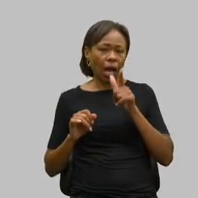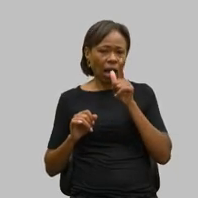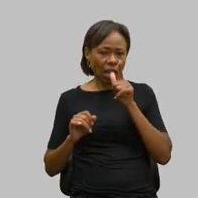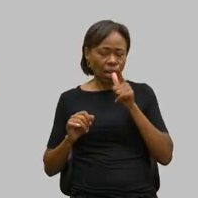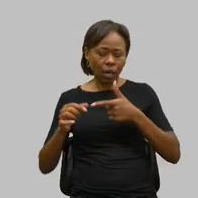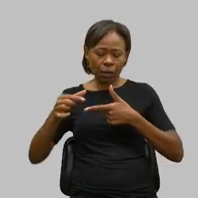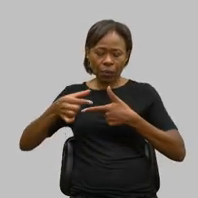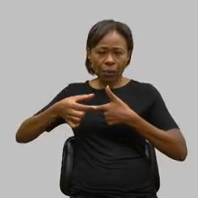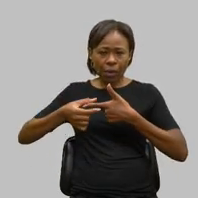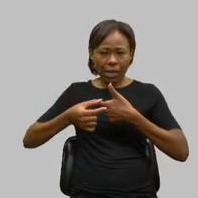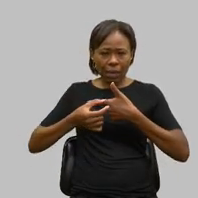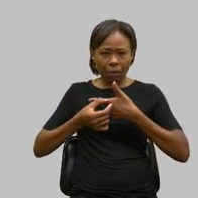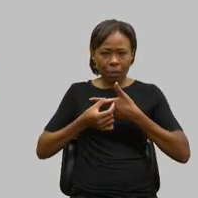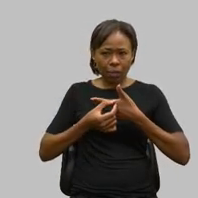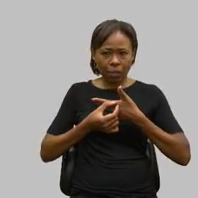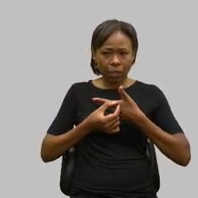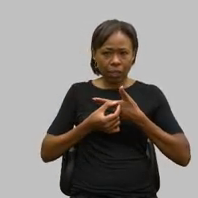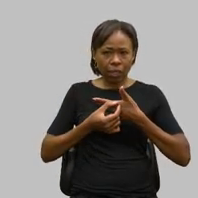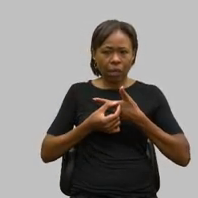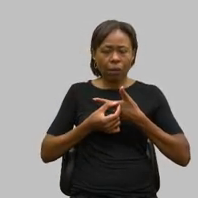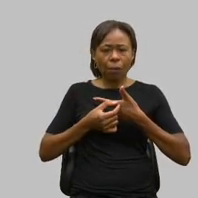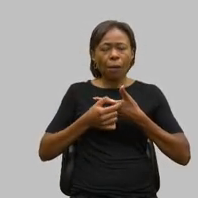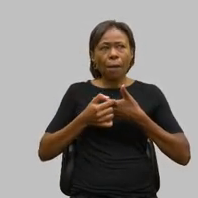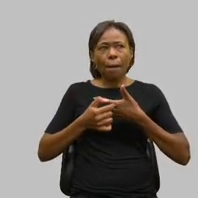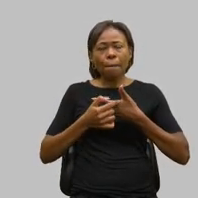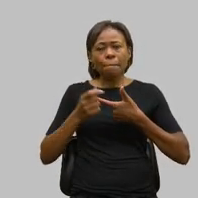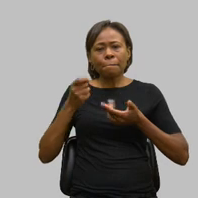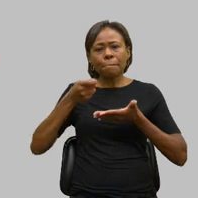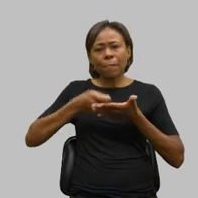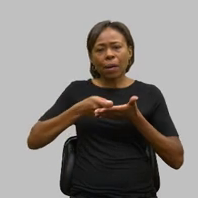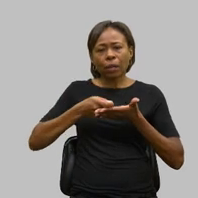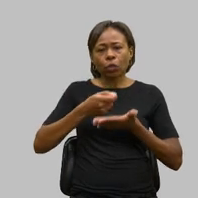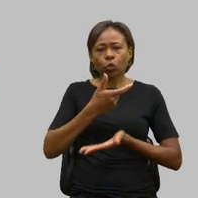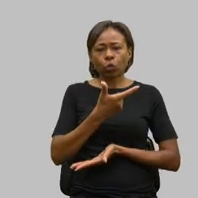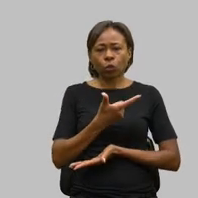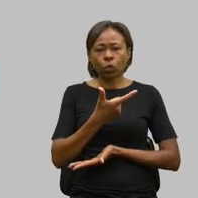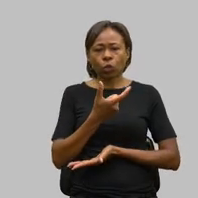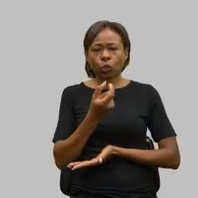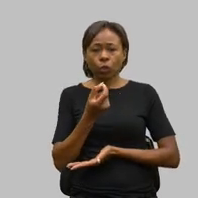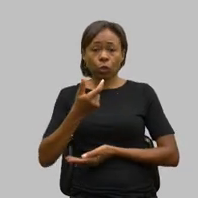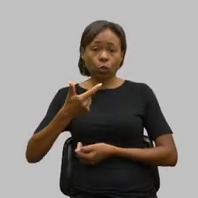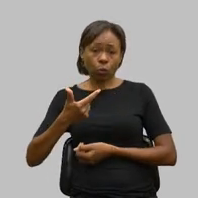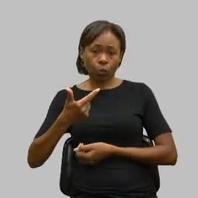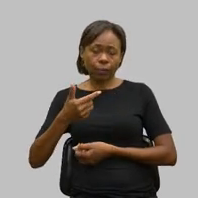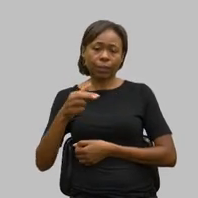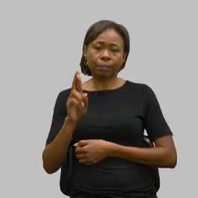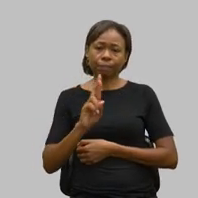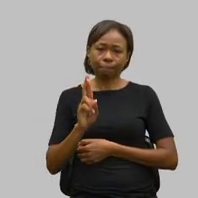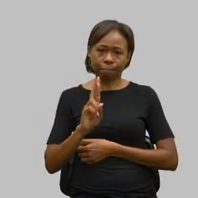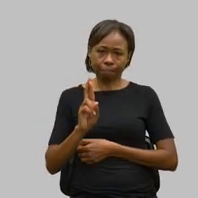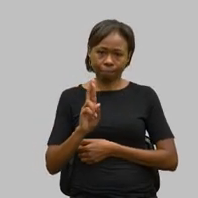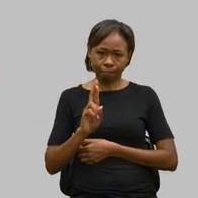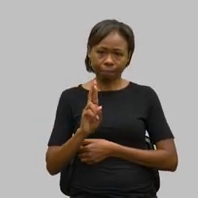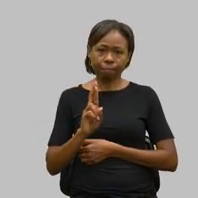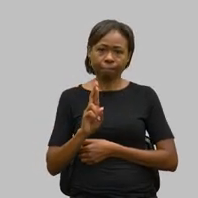transretal 202 reais. 202 reais.